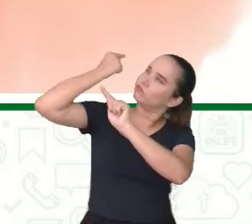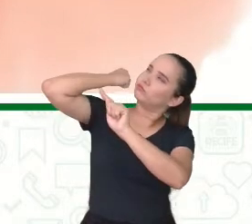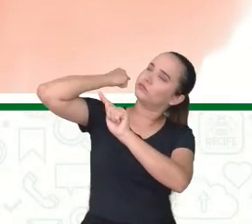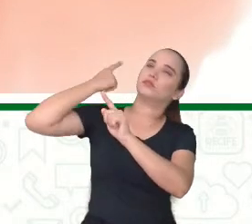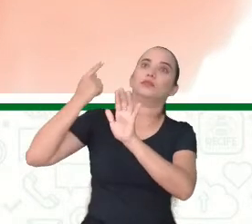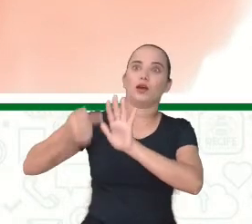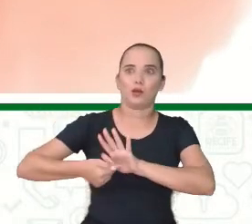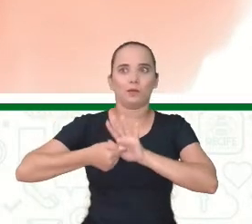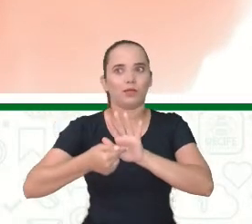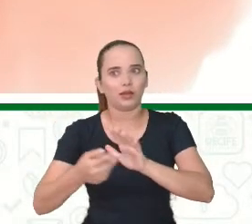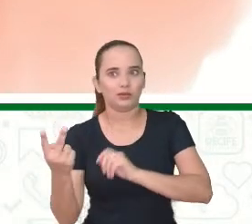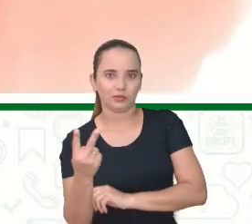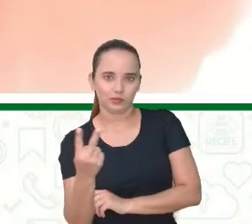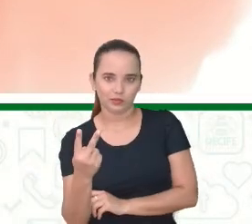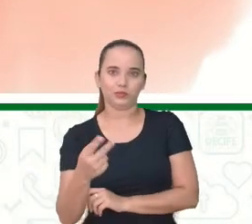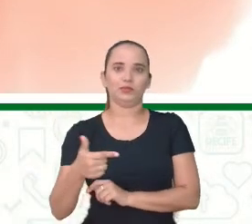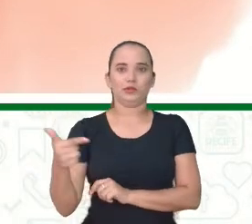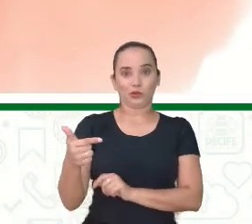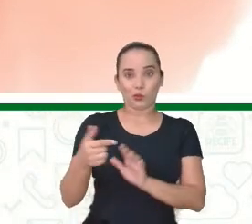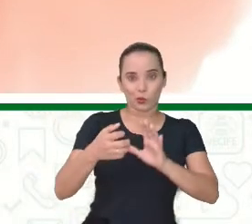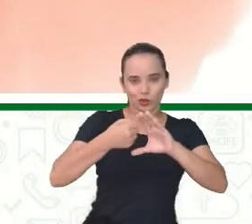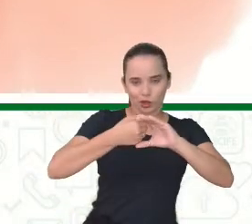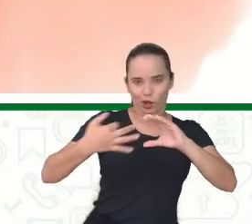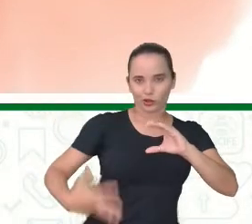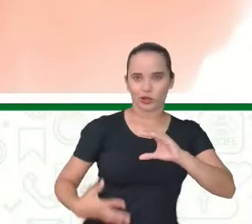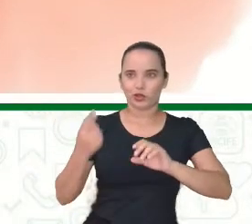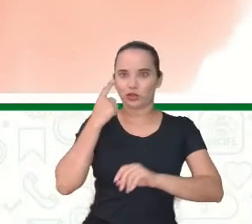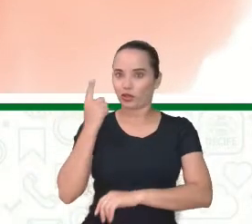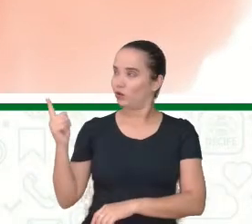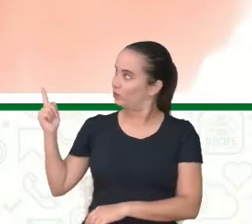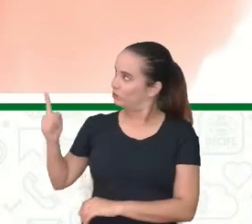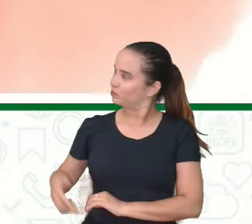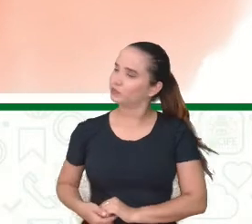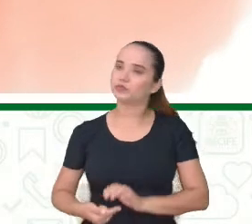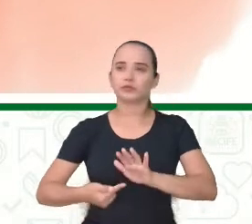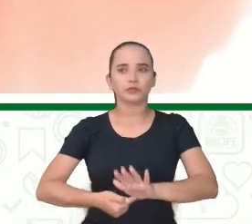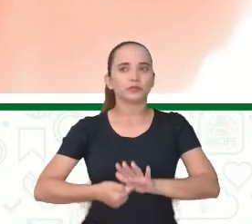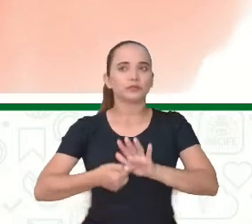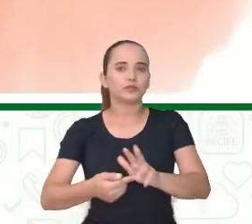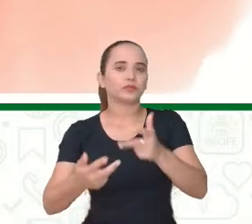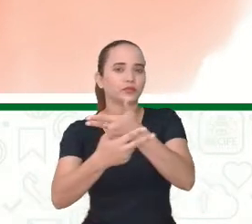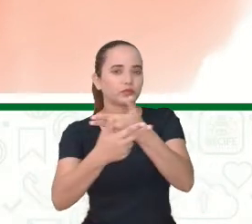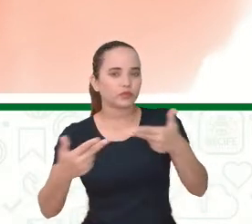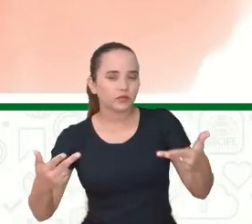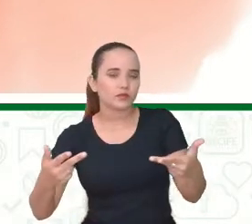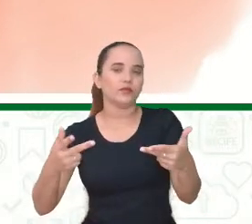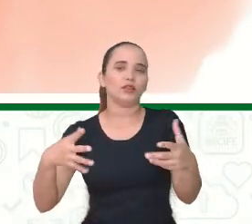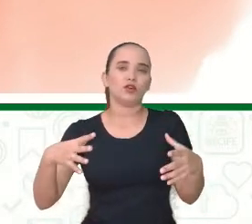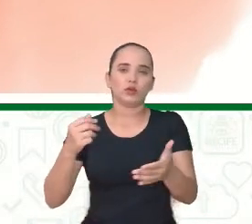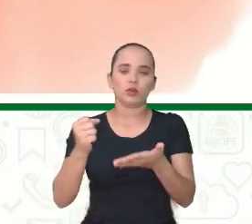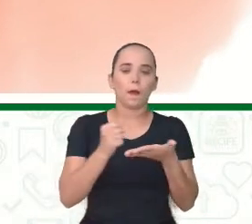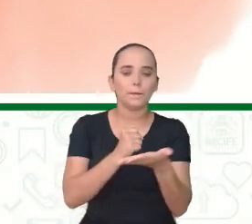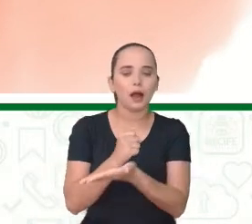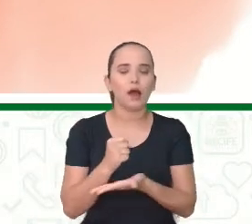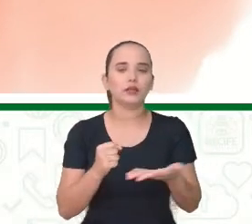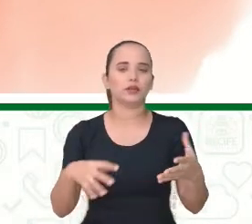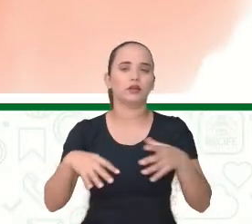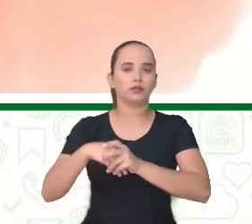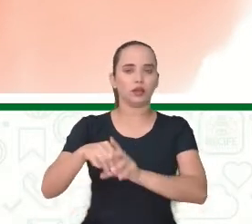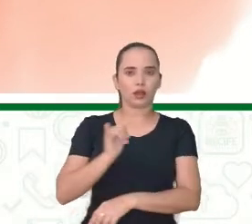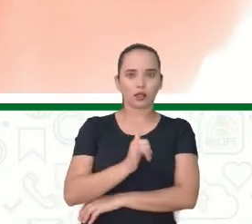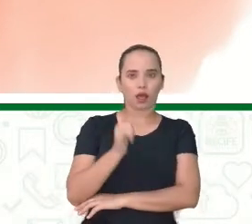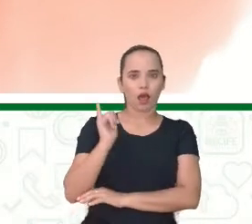ó, na segunda característica. Apresentar elementos básicos que as narrativas devem ter, tais